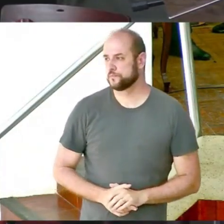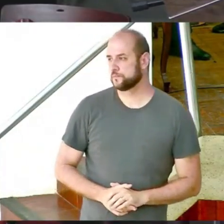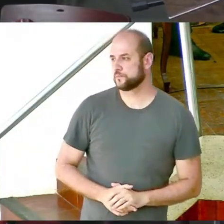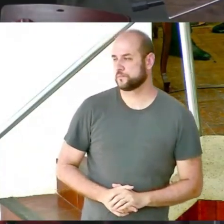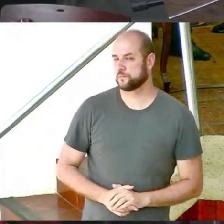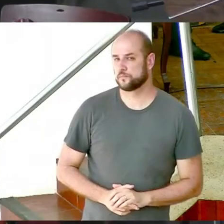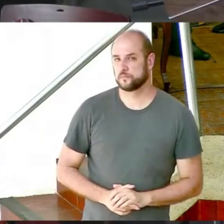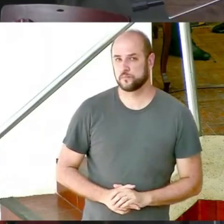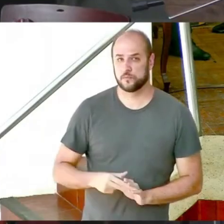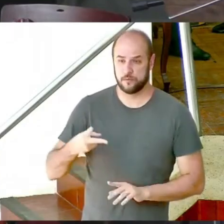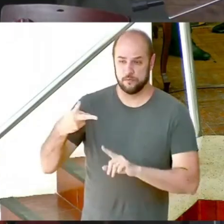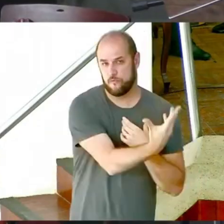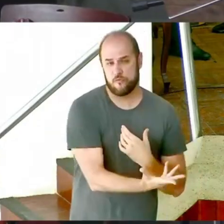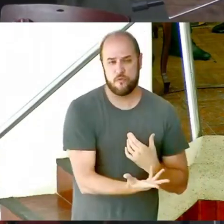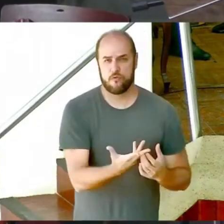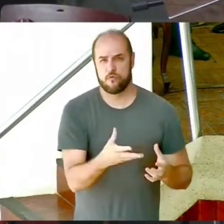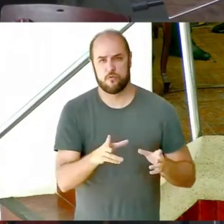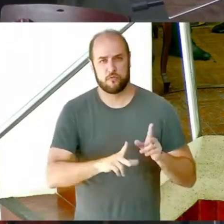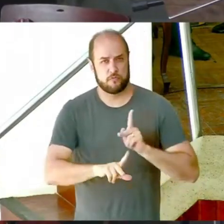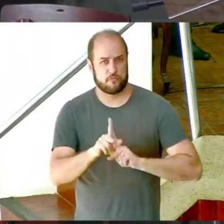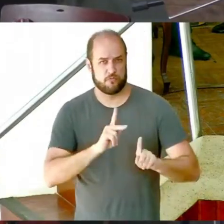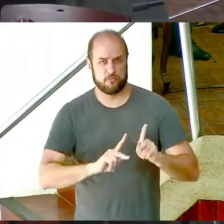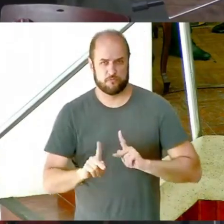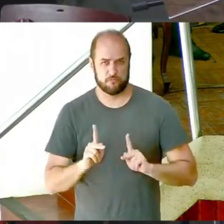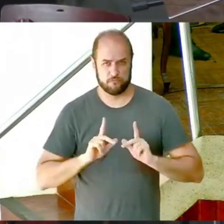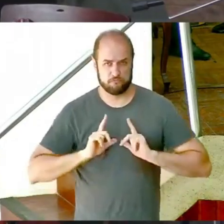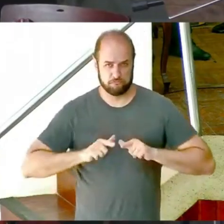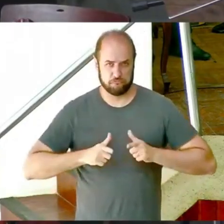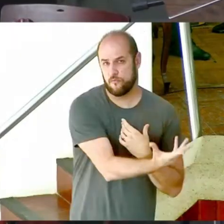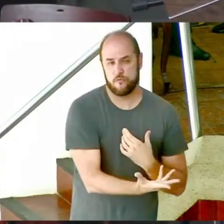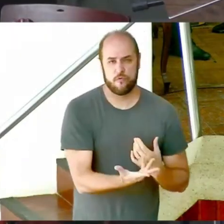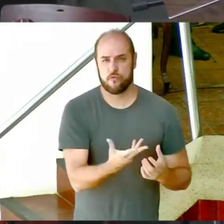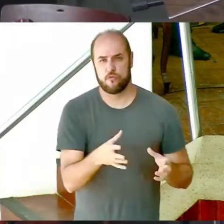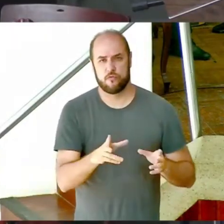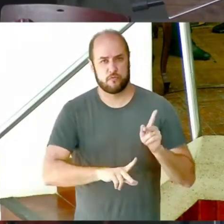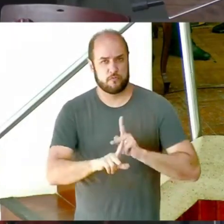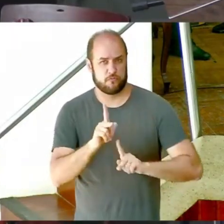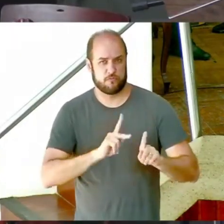Um outro tipo de oração que era feito, povo de Deus.